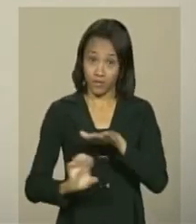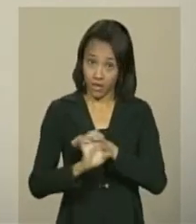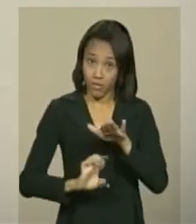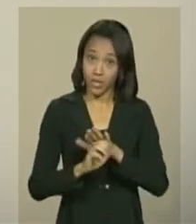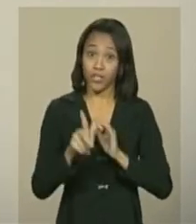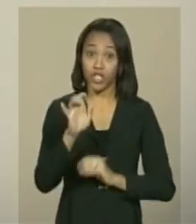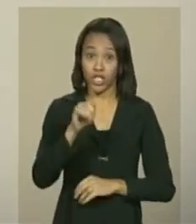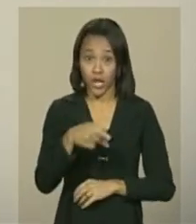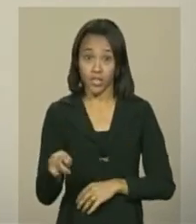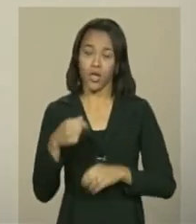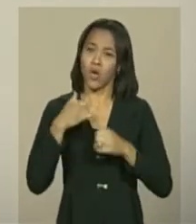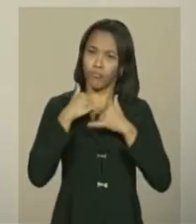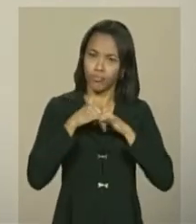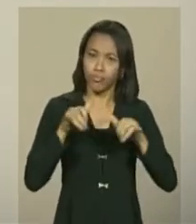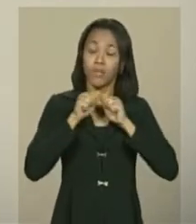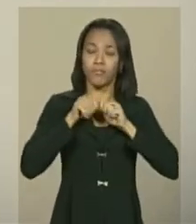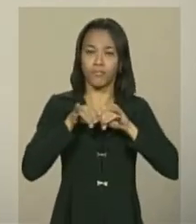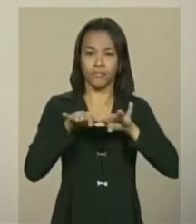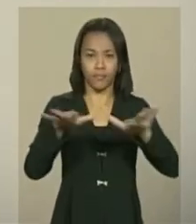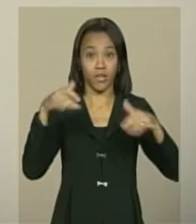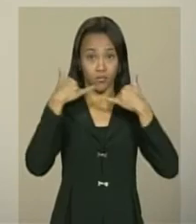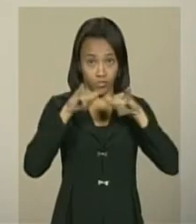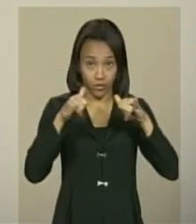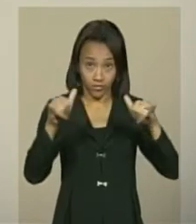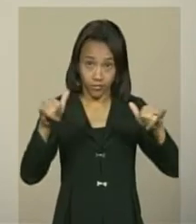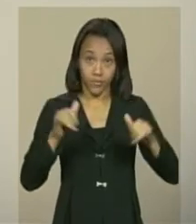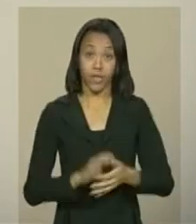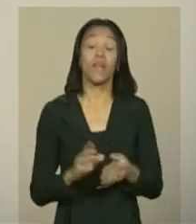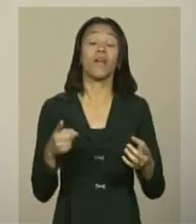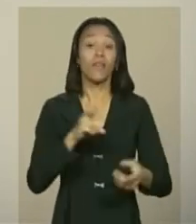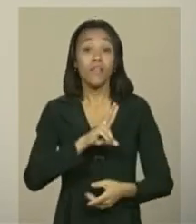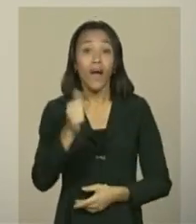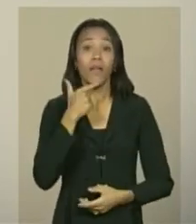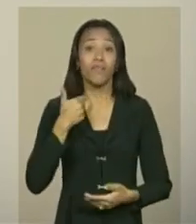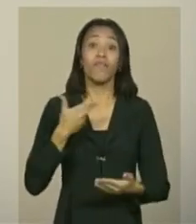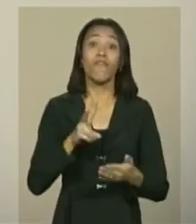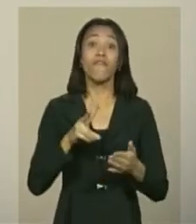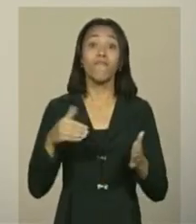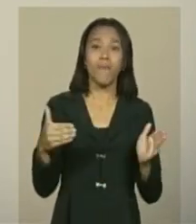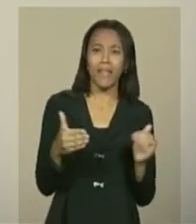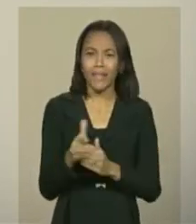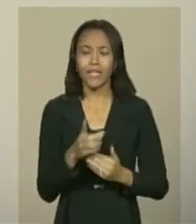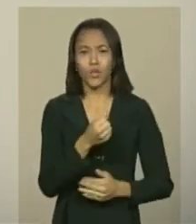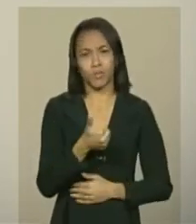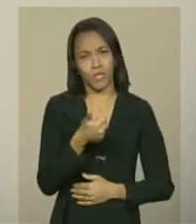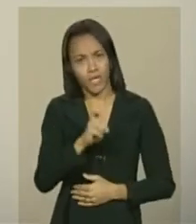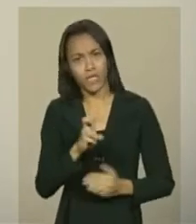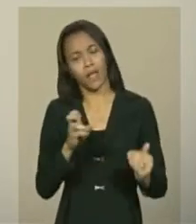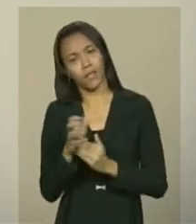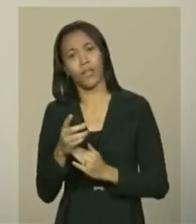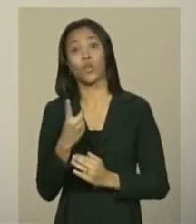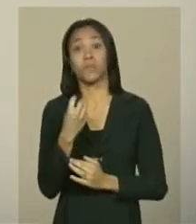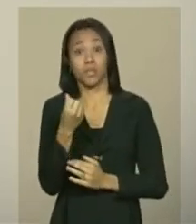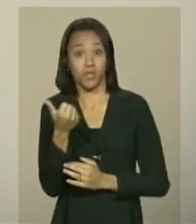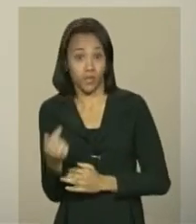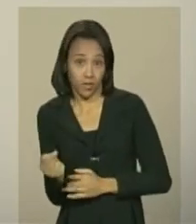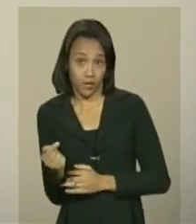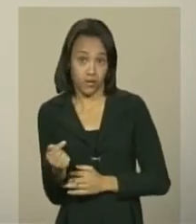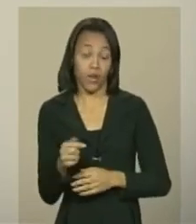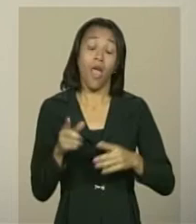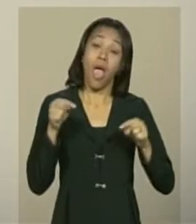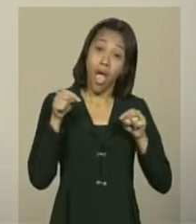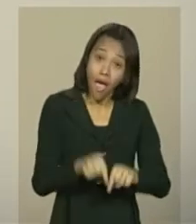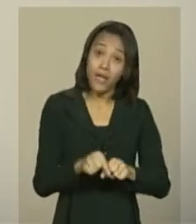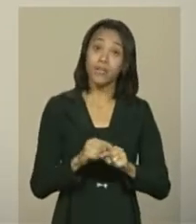de transmissão e de distribuição de energia elétrica que venceriam D2 a diesel 2017